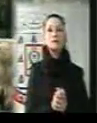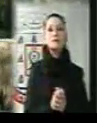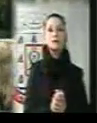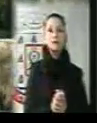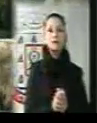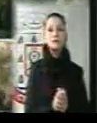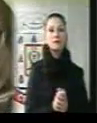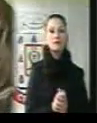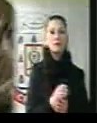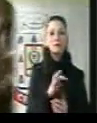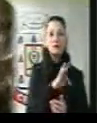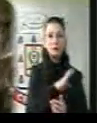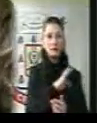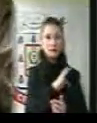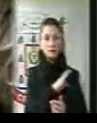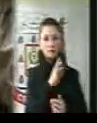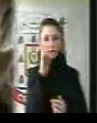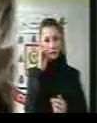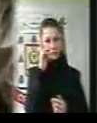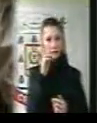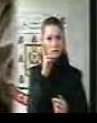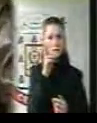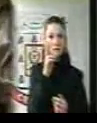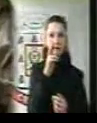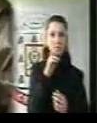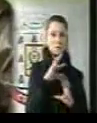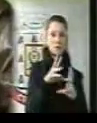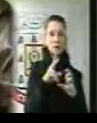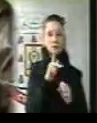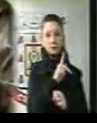Major Fraga, Coronel Cabra, comandante,